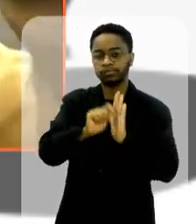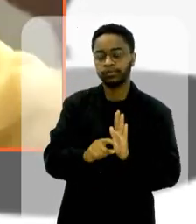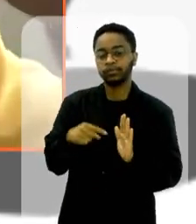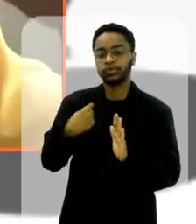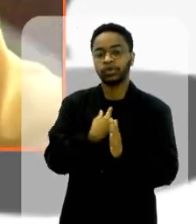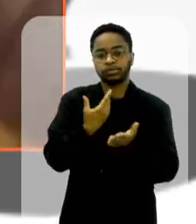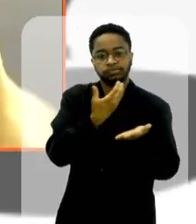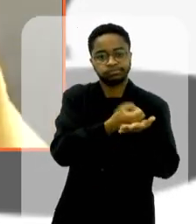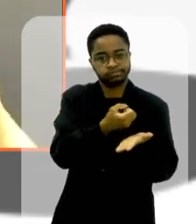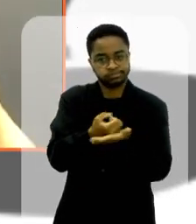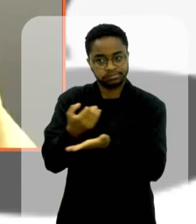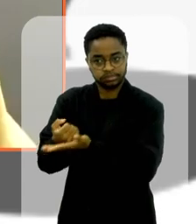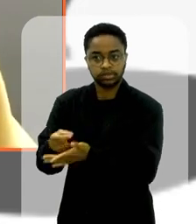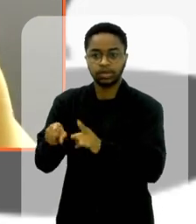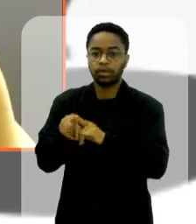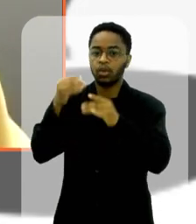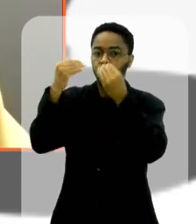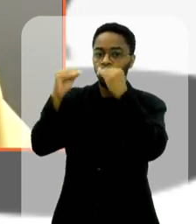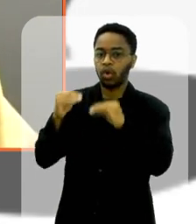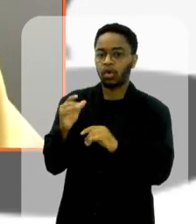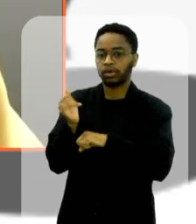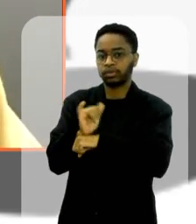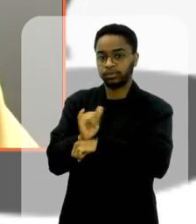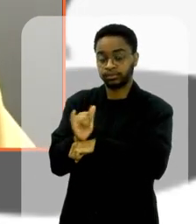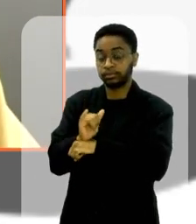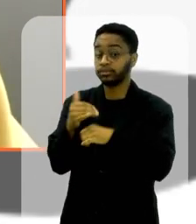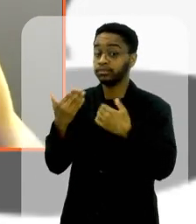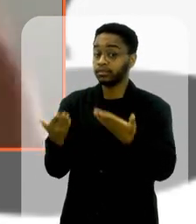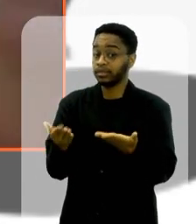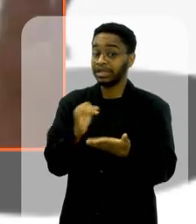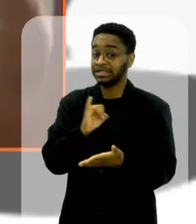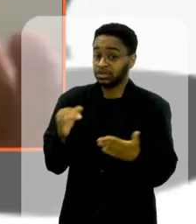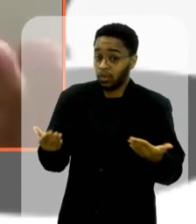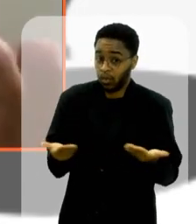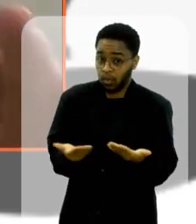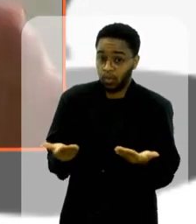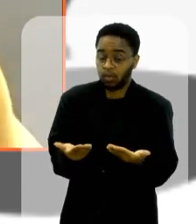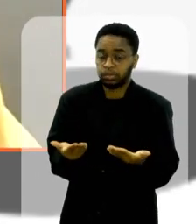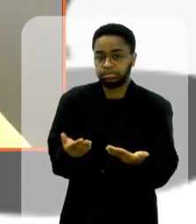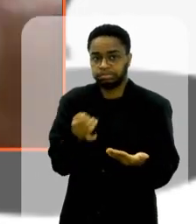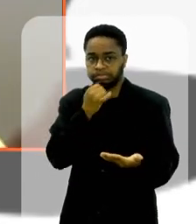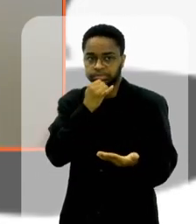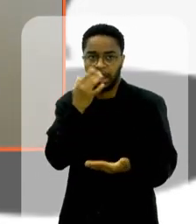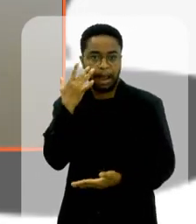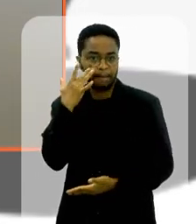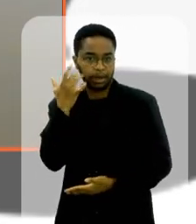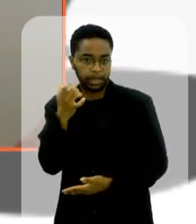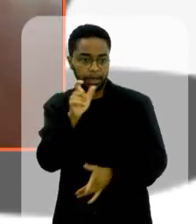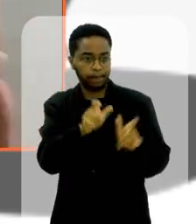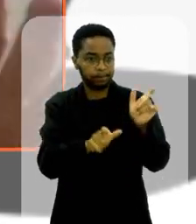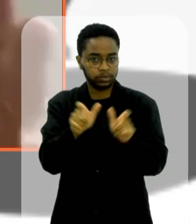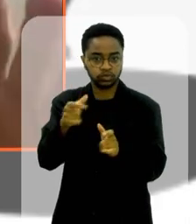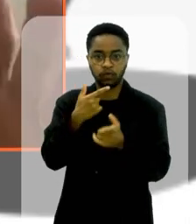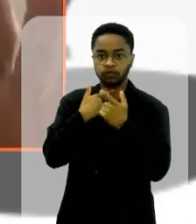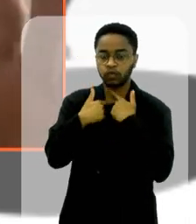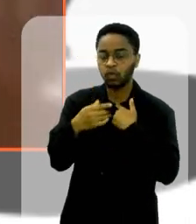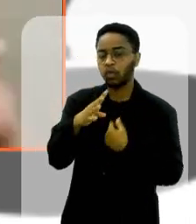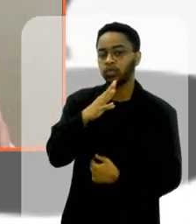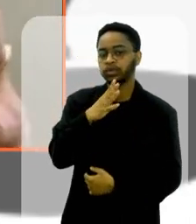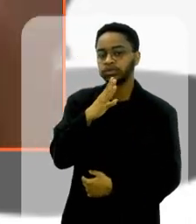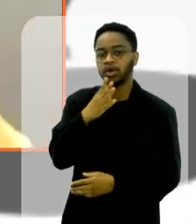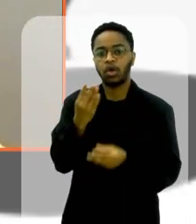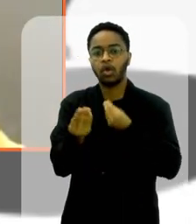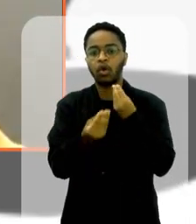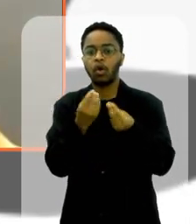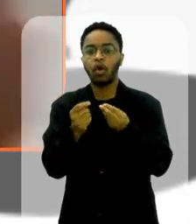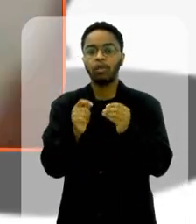a gente está gravando tudo e a gente coloca tudo no YouTube. Então, se hoje, amanhã ou depois, a pessoa quiser